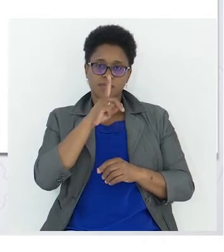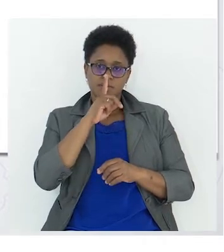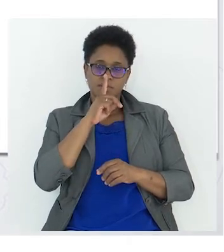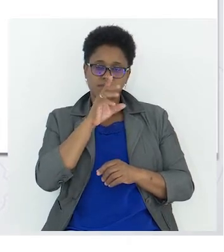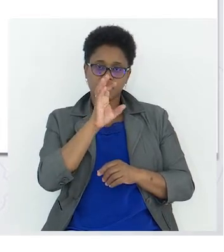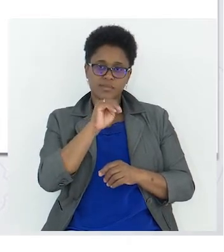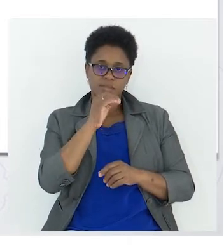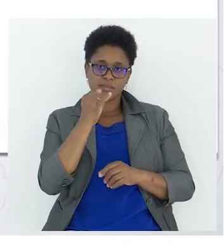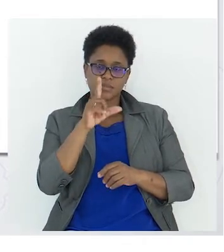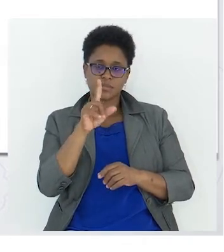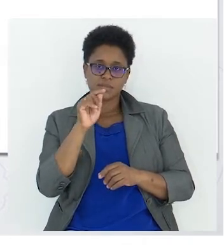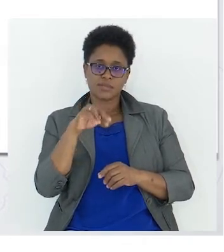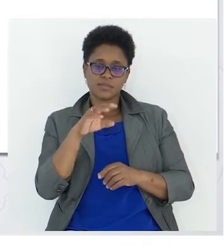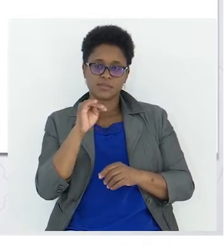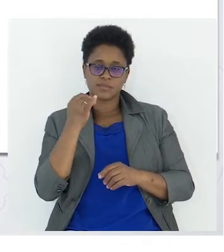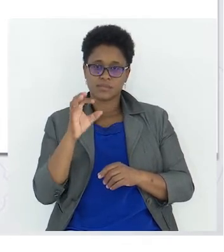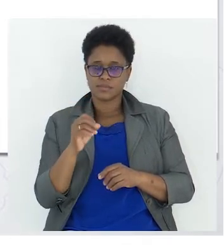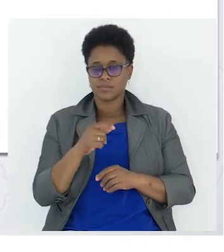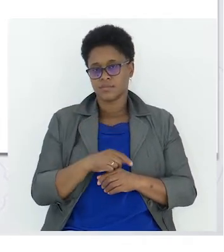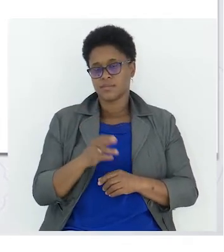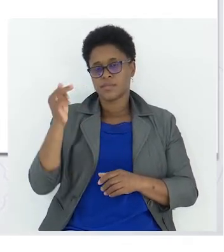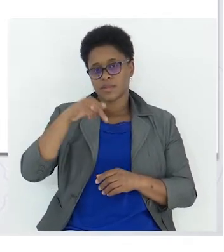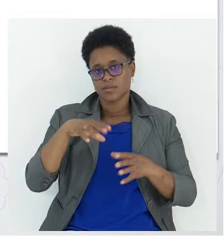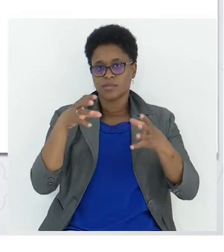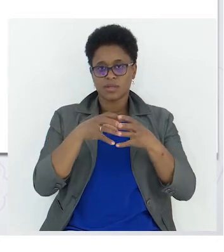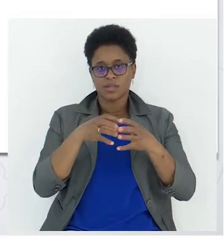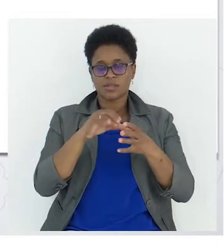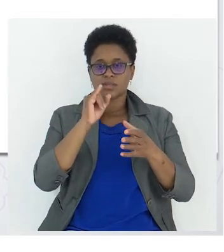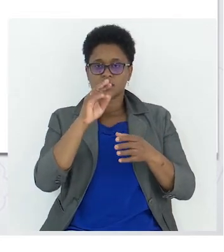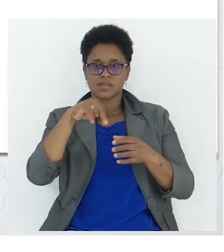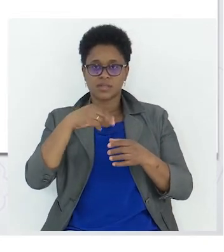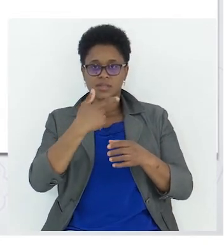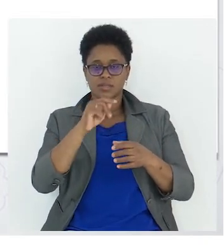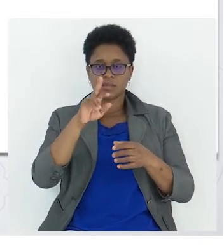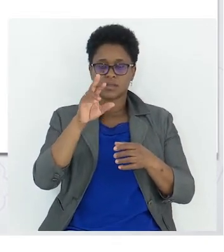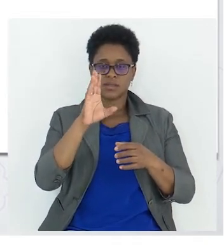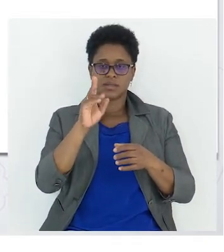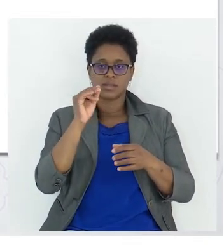silêncio, entra para a classe das interjeições. Então, a